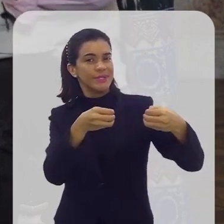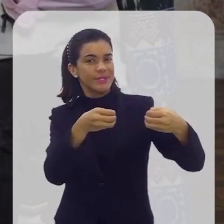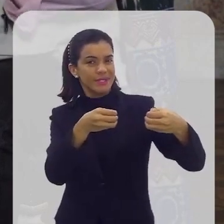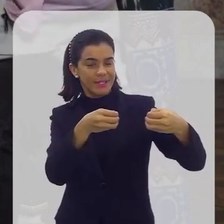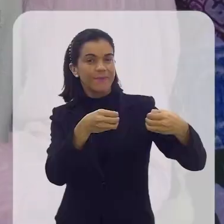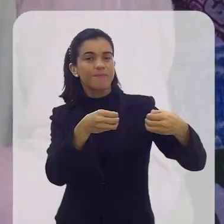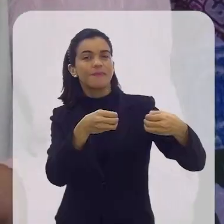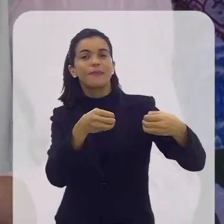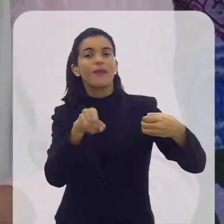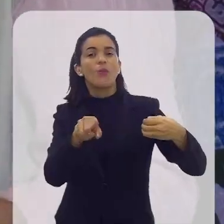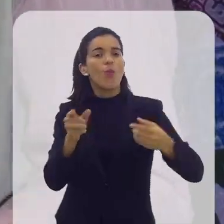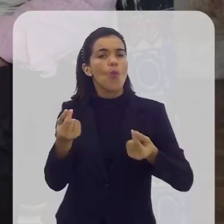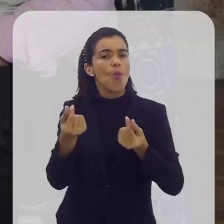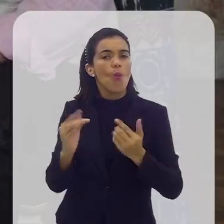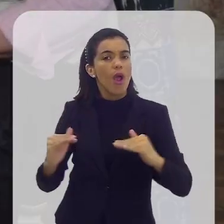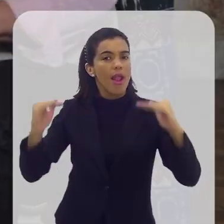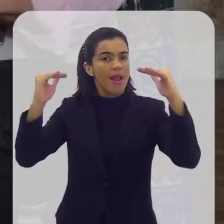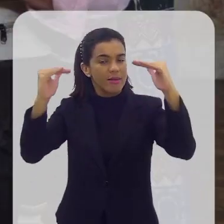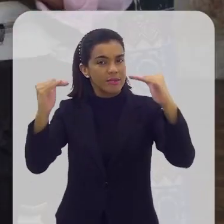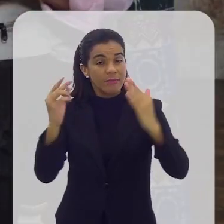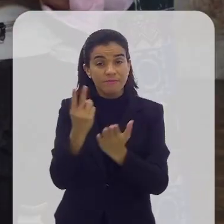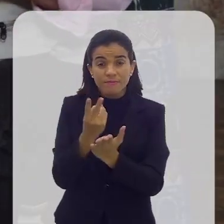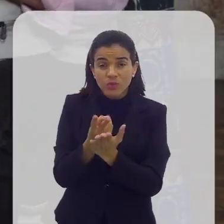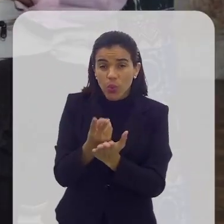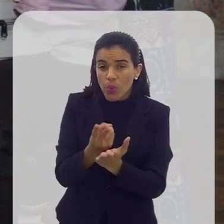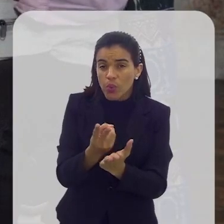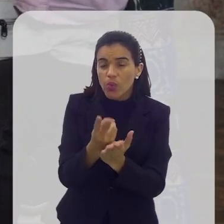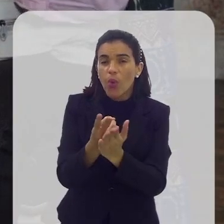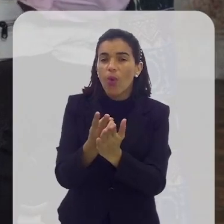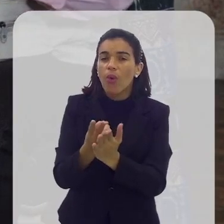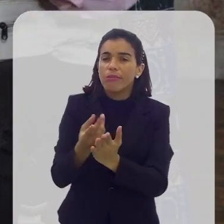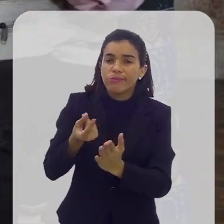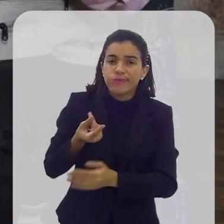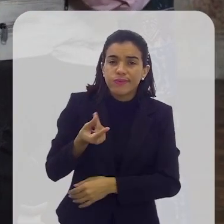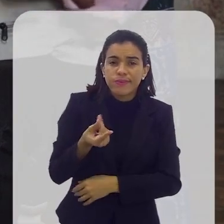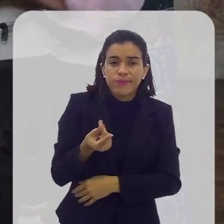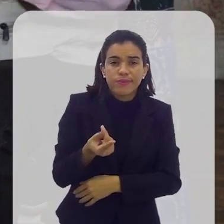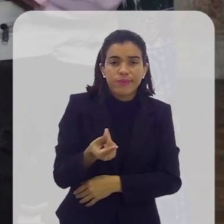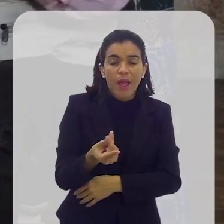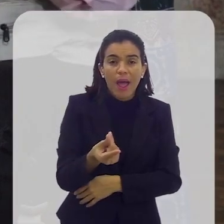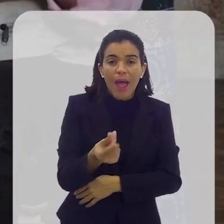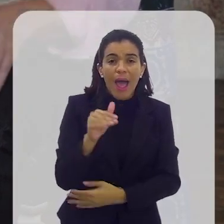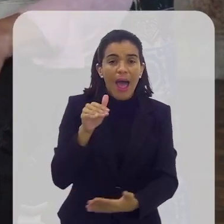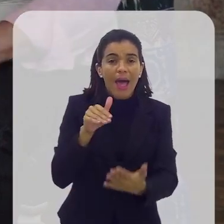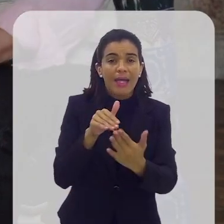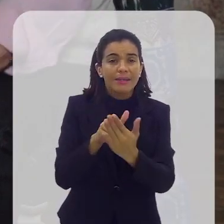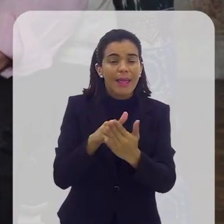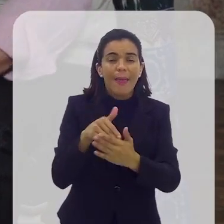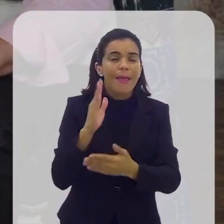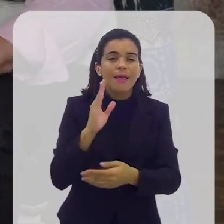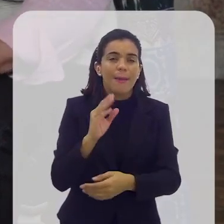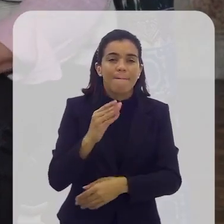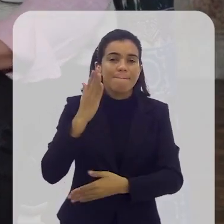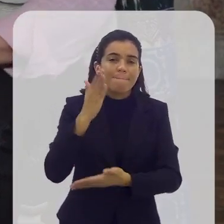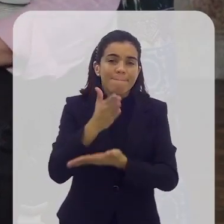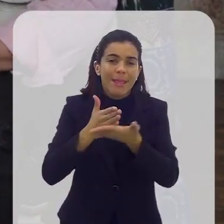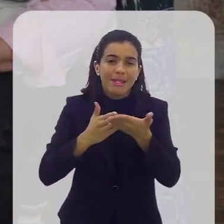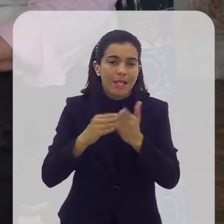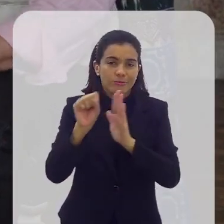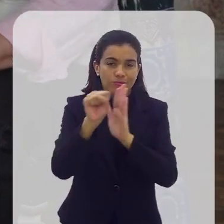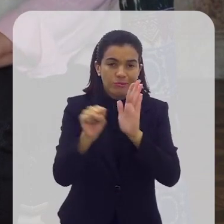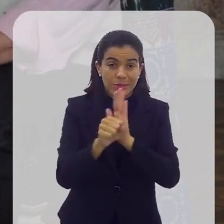e habitado por uma elite. Ele se manteve assim durante toda a segunda metade do século